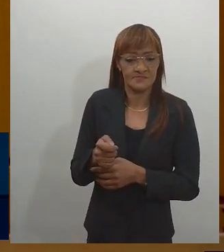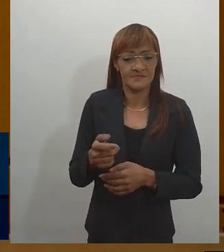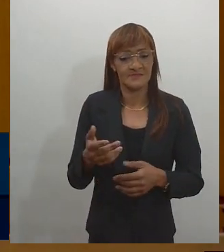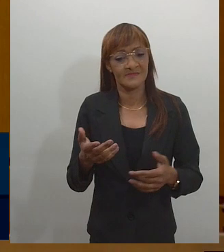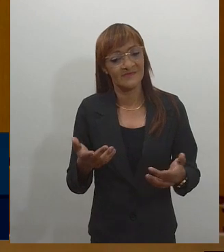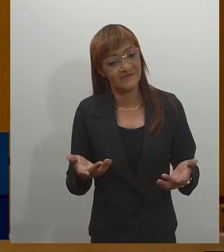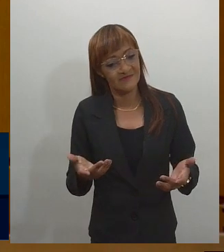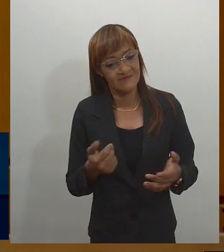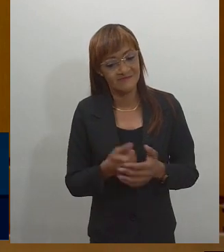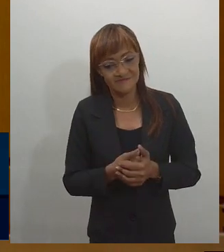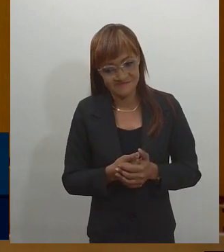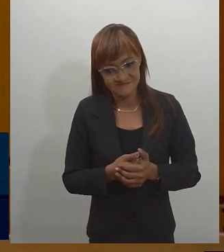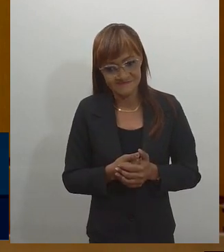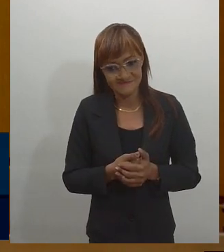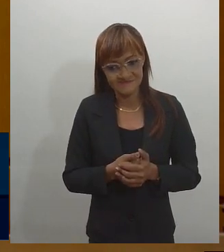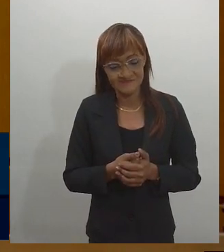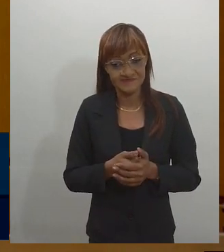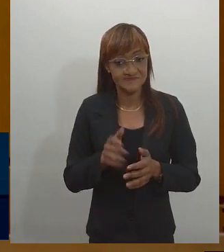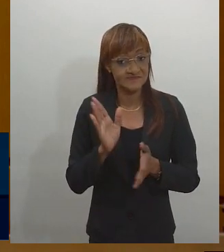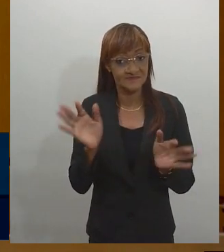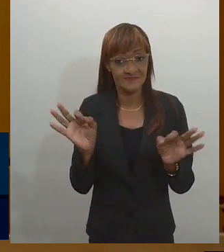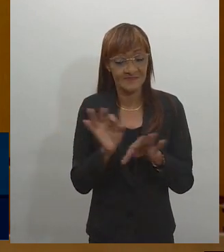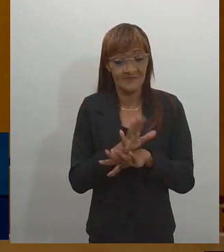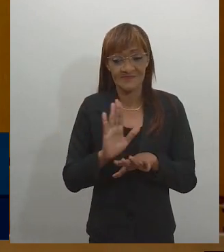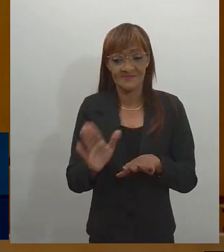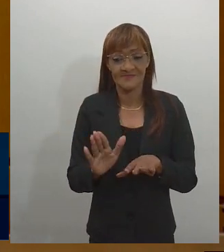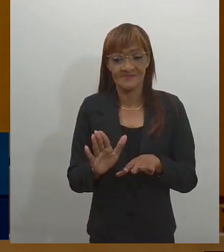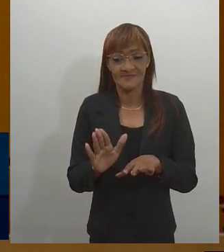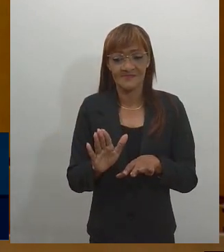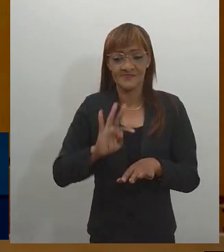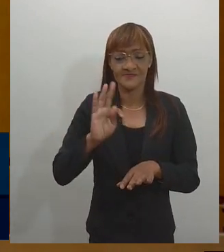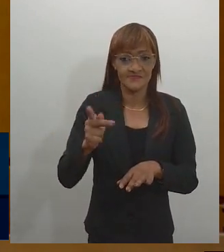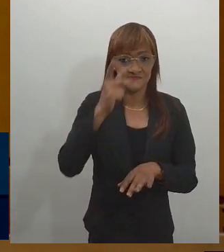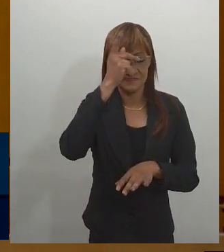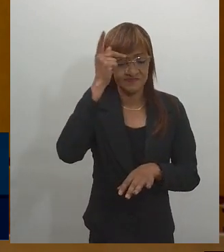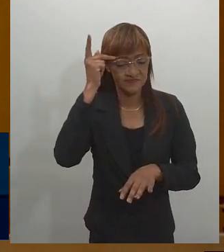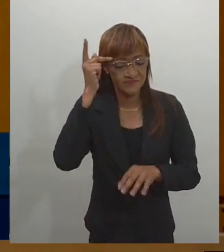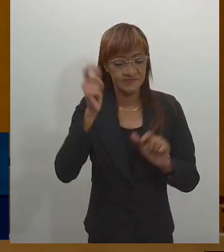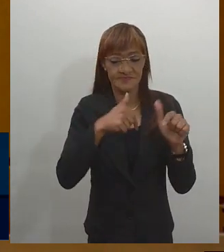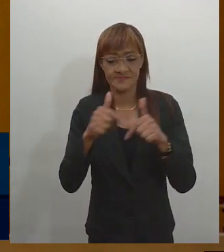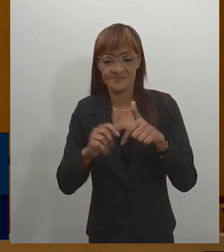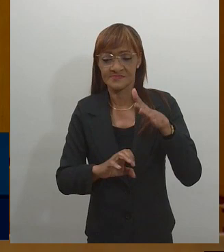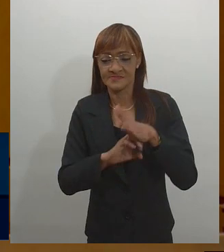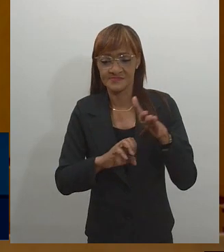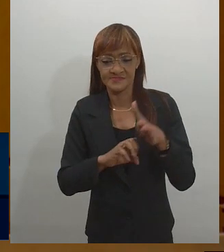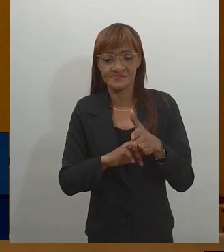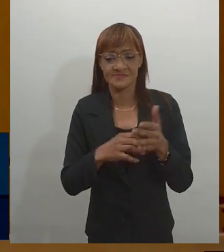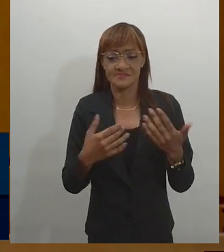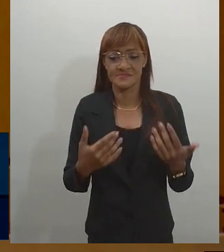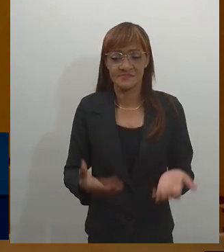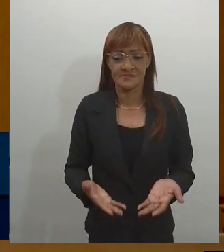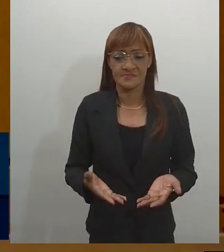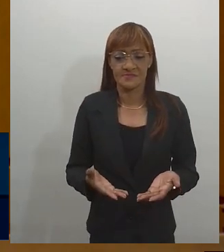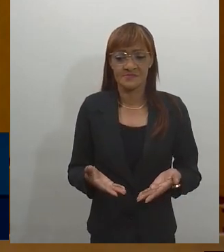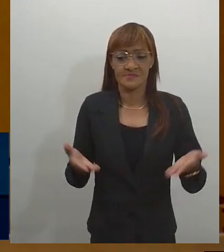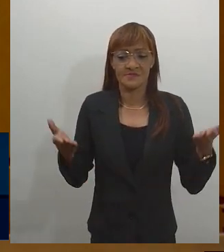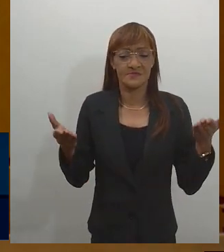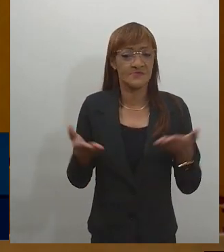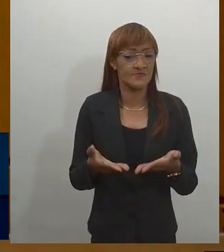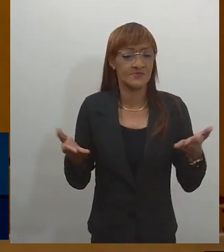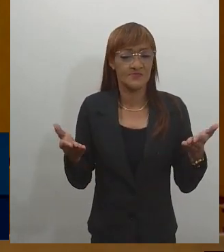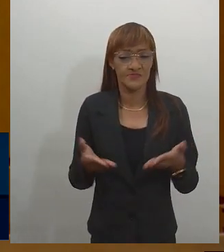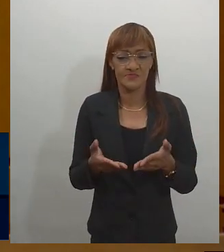Sergipe, o trabalhador, o comerciante, o empresário está sendo tratado como nunca foi, sem poder desenvolver